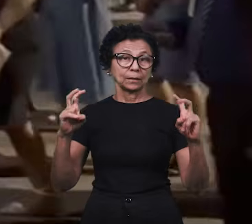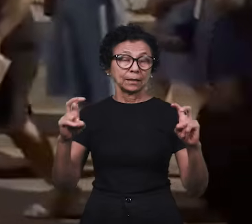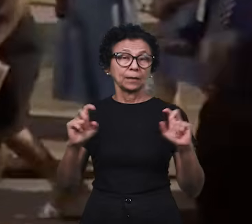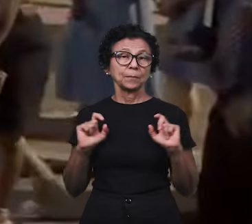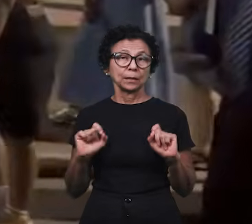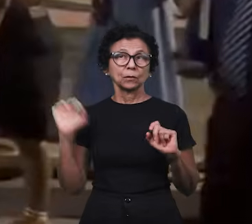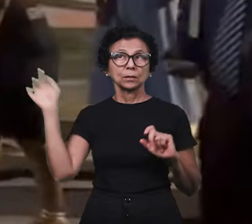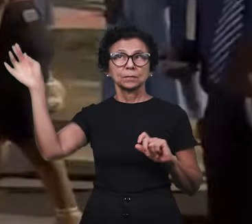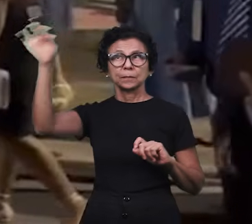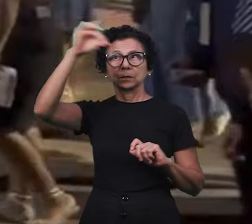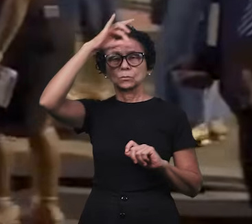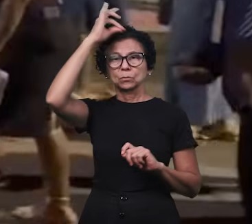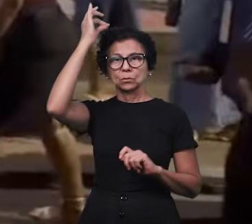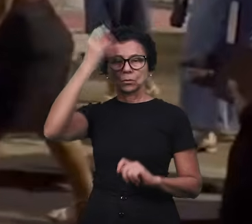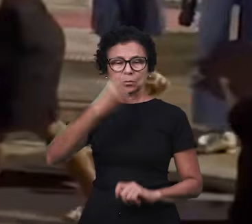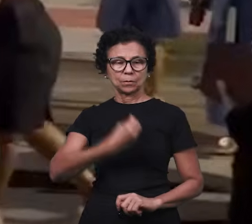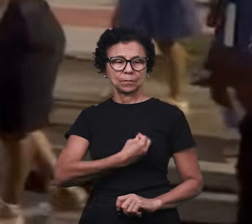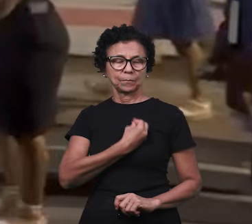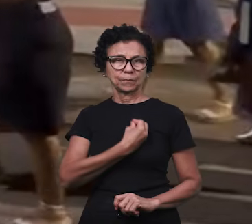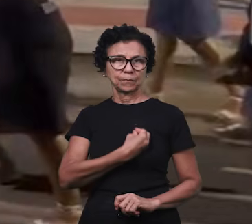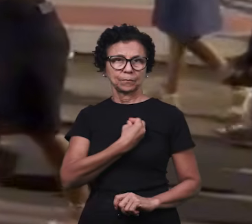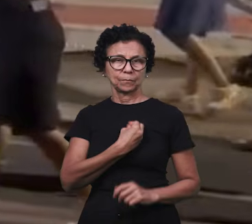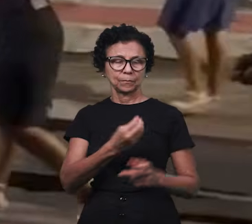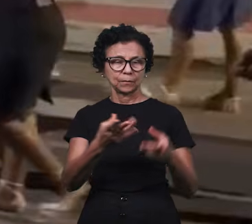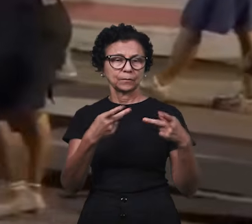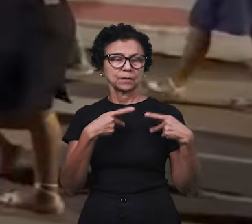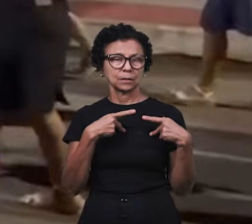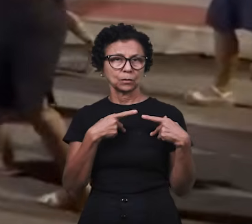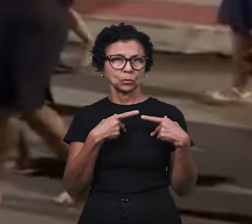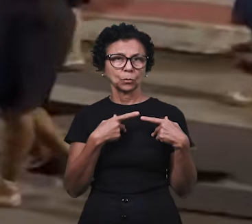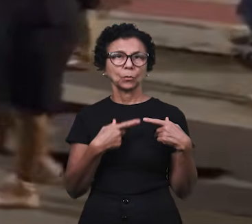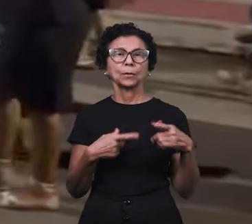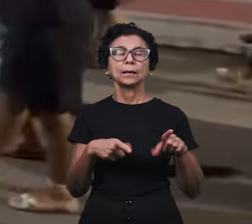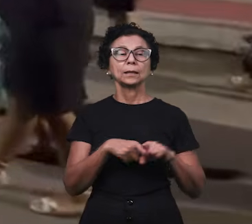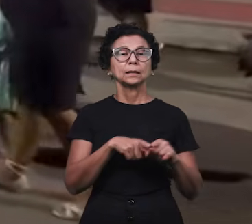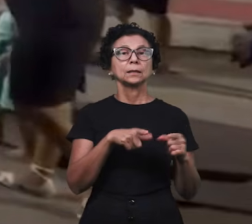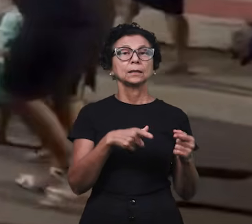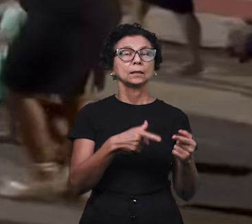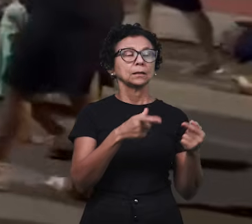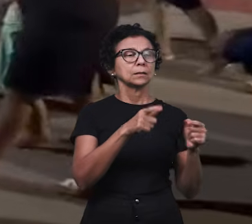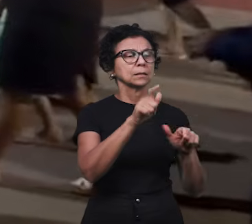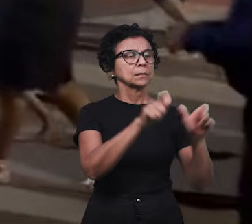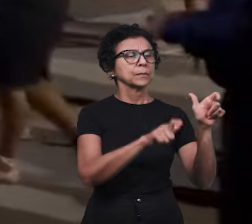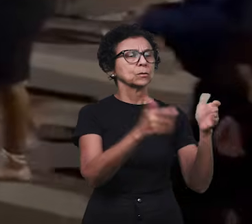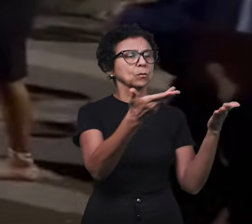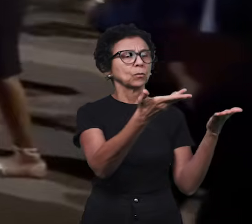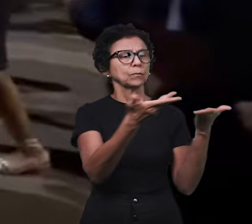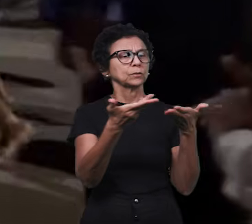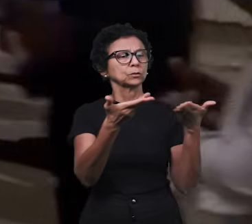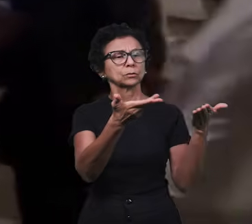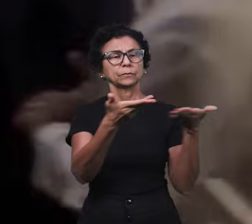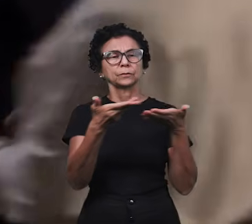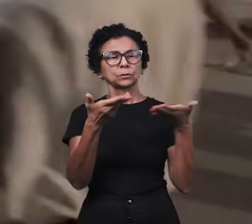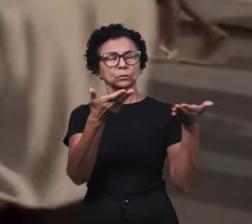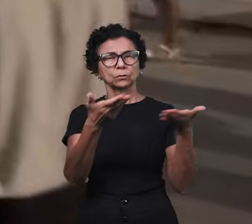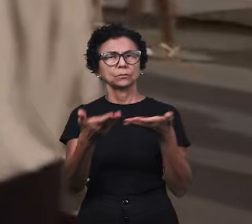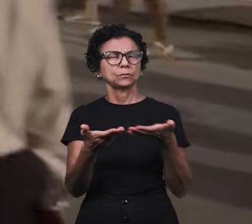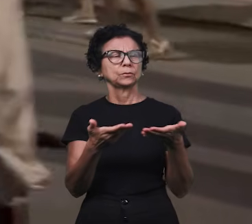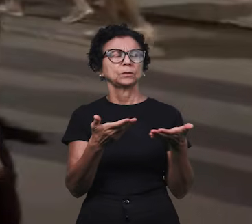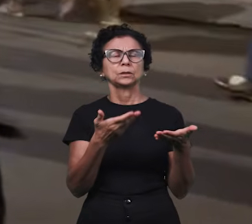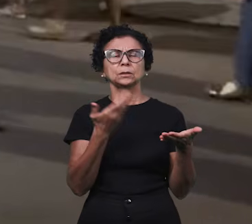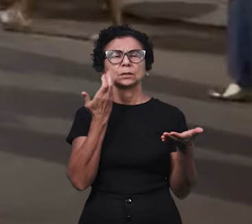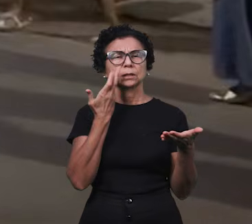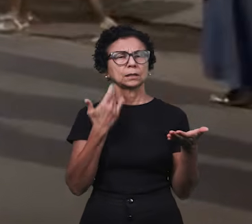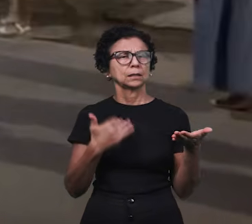o tema O Espírito do Senhor vem sobre mim. Com louvores e uma palavra de salvação, o convite foi levado às casas,